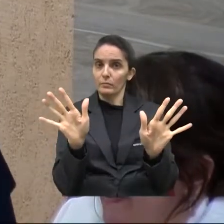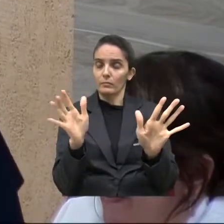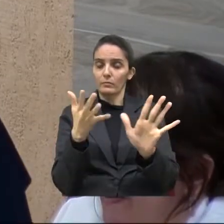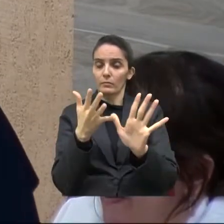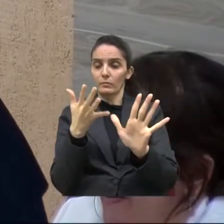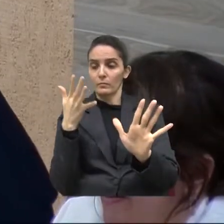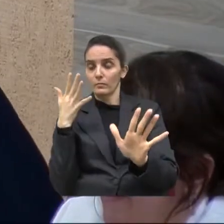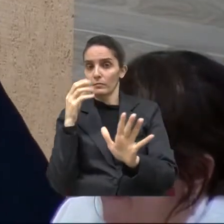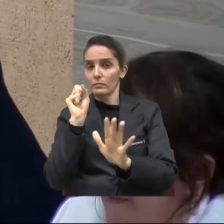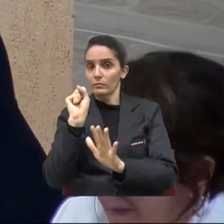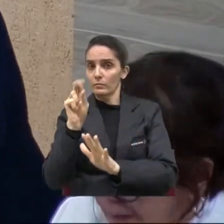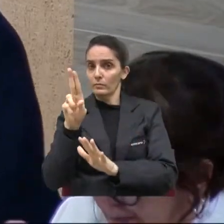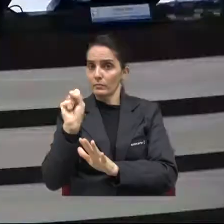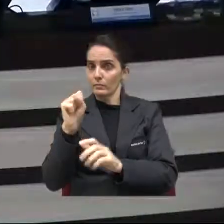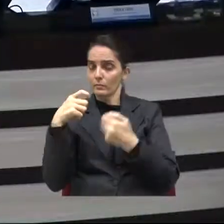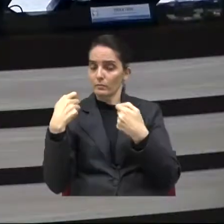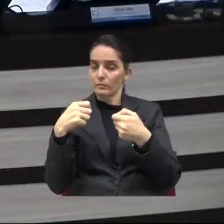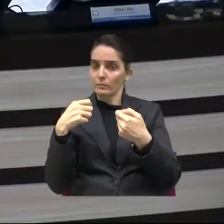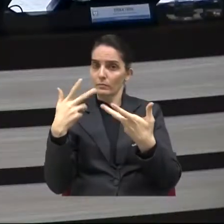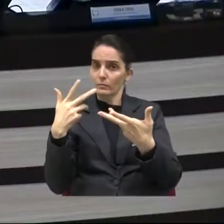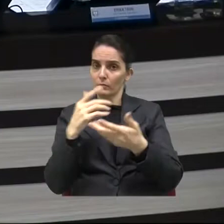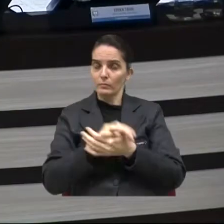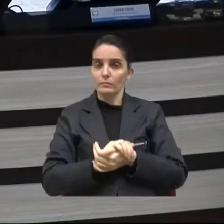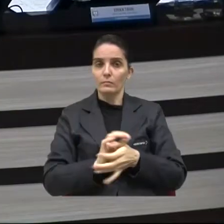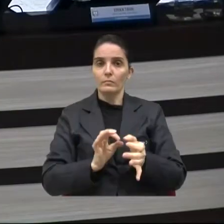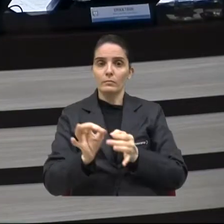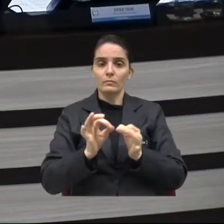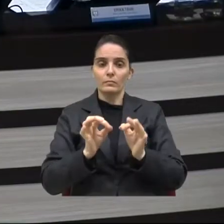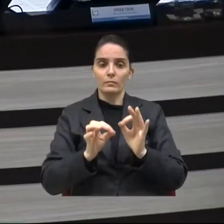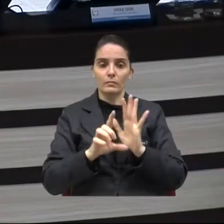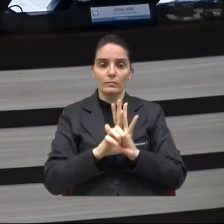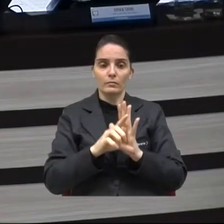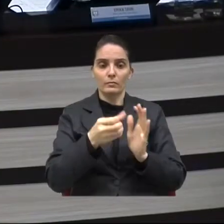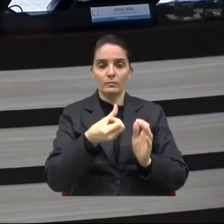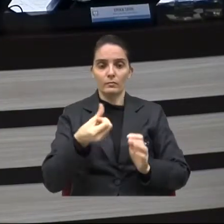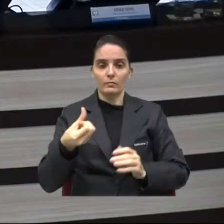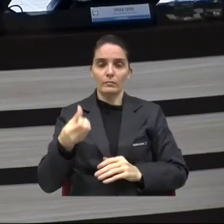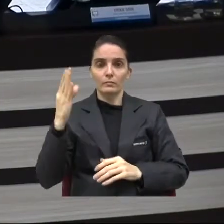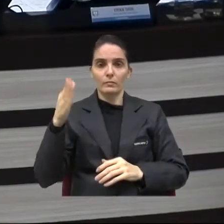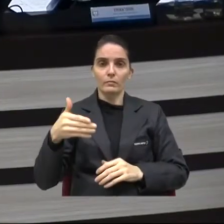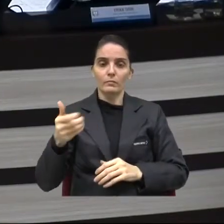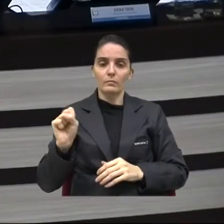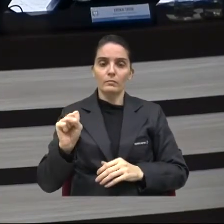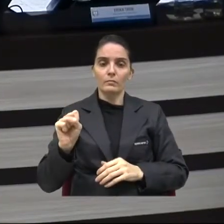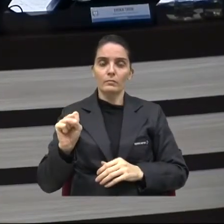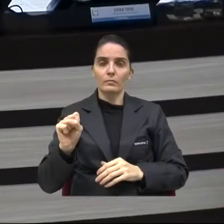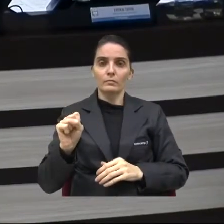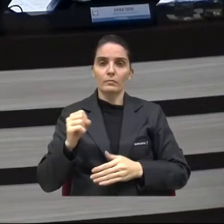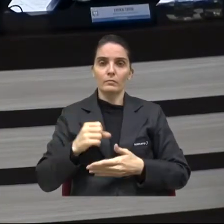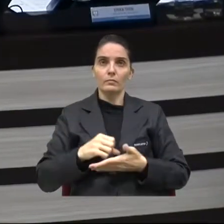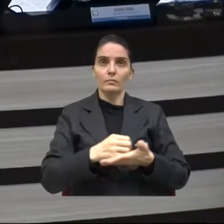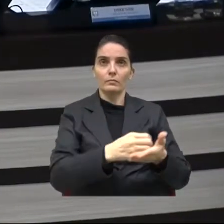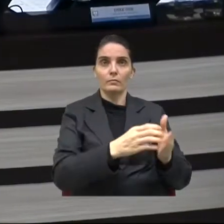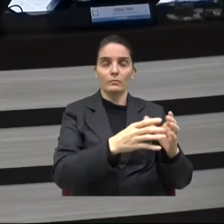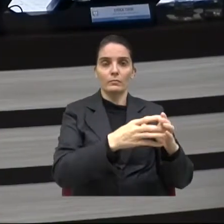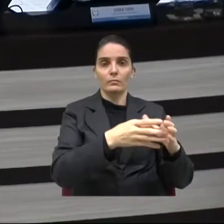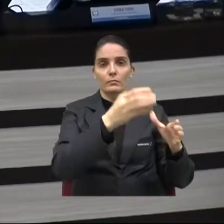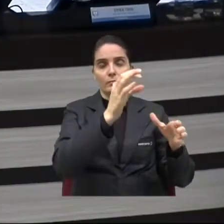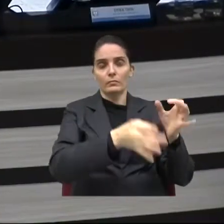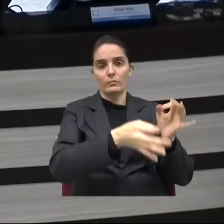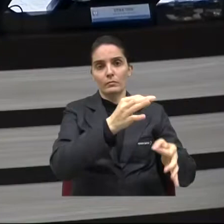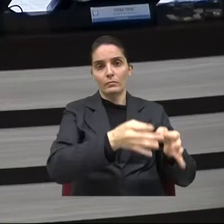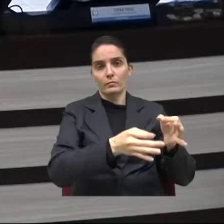precisamos disso. Obrigado, presidente. Projeto de Lei 66/2018 será encaminhado à Comissão de